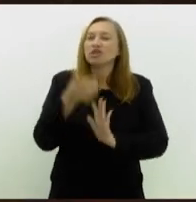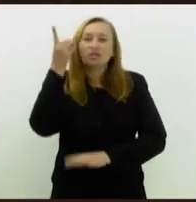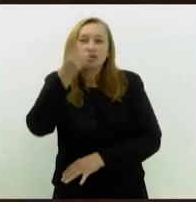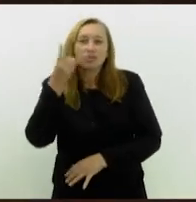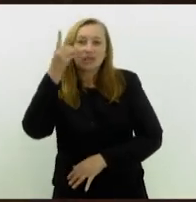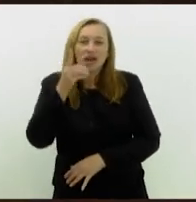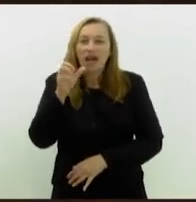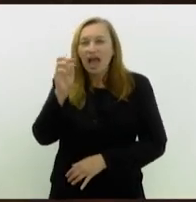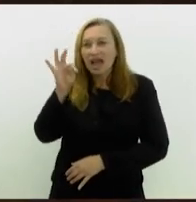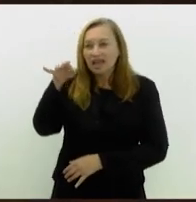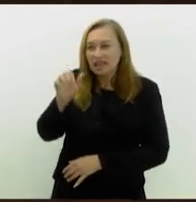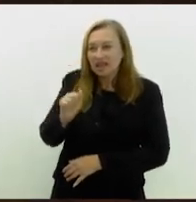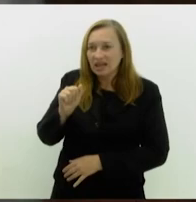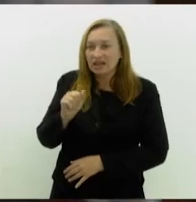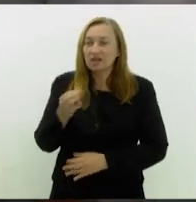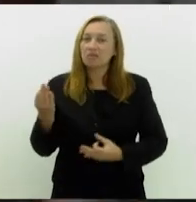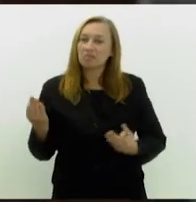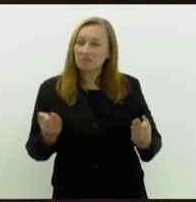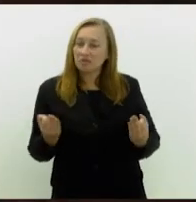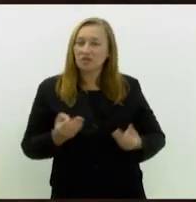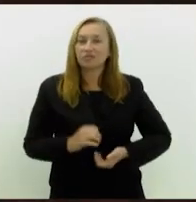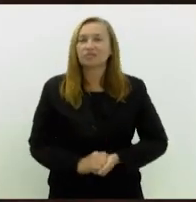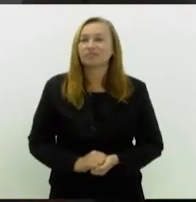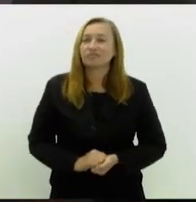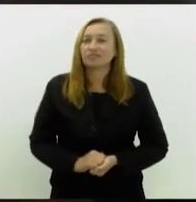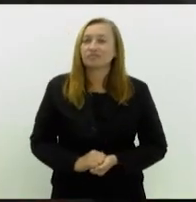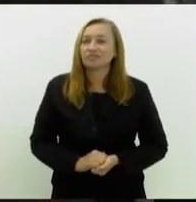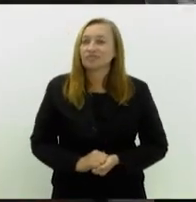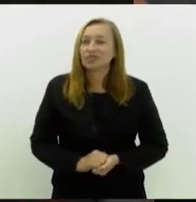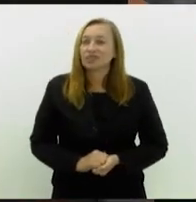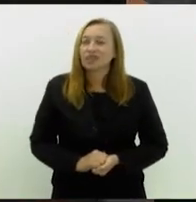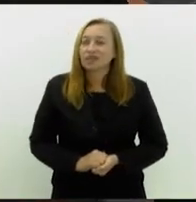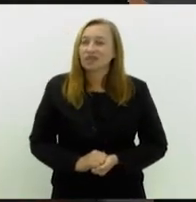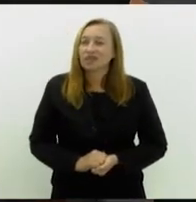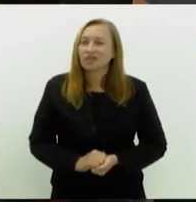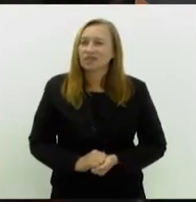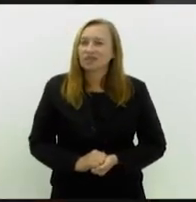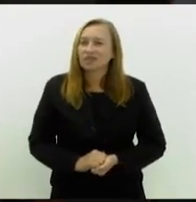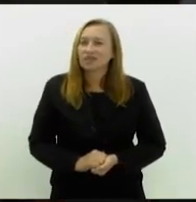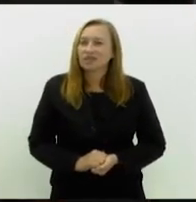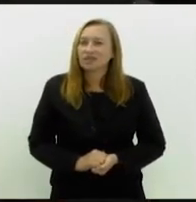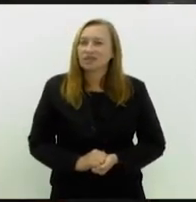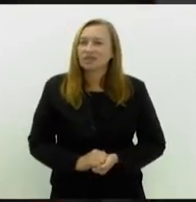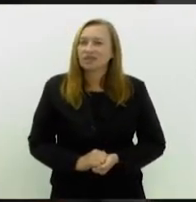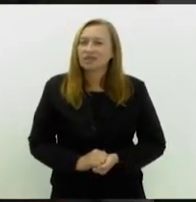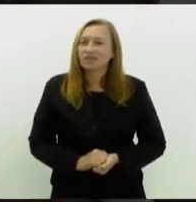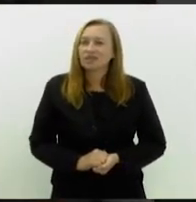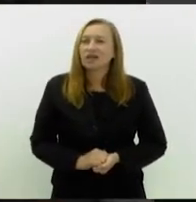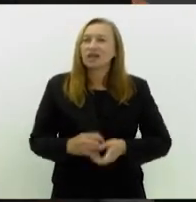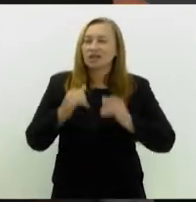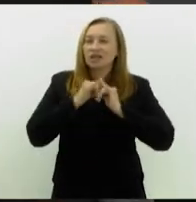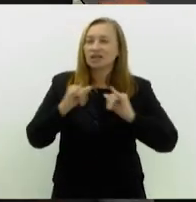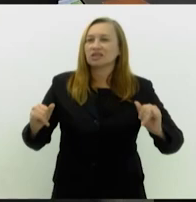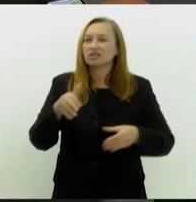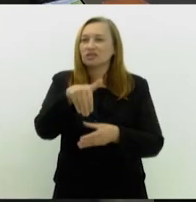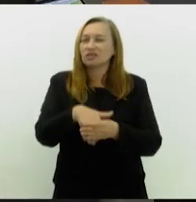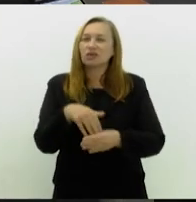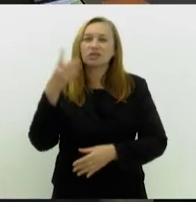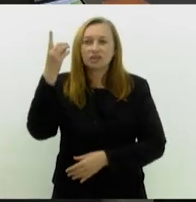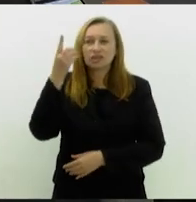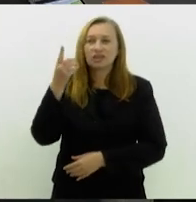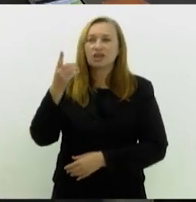Átila Nunes é pertinente aqui ó para declaração de voto do